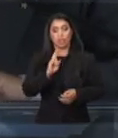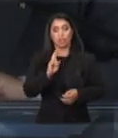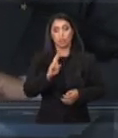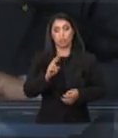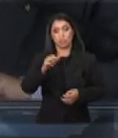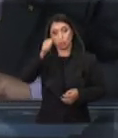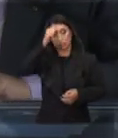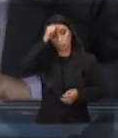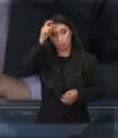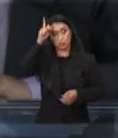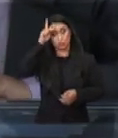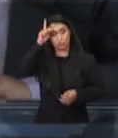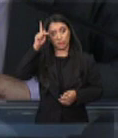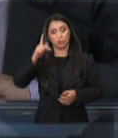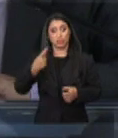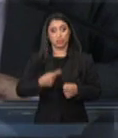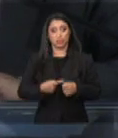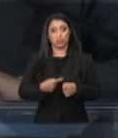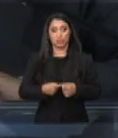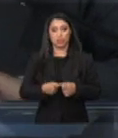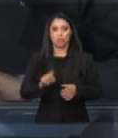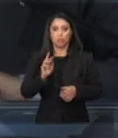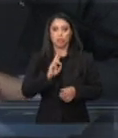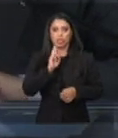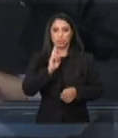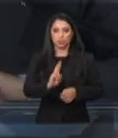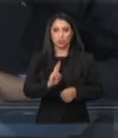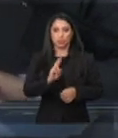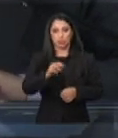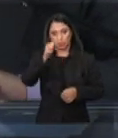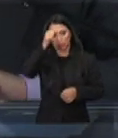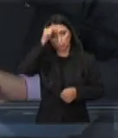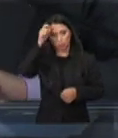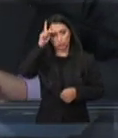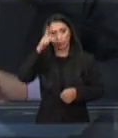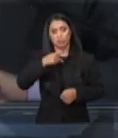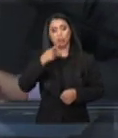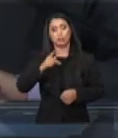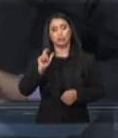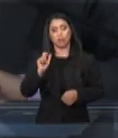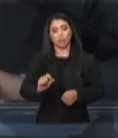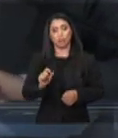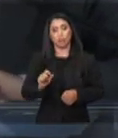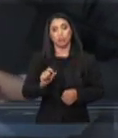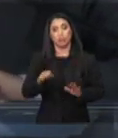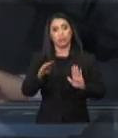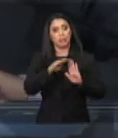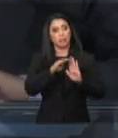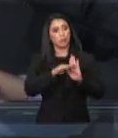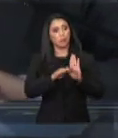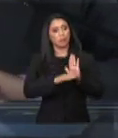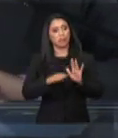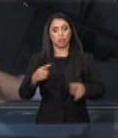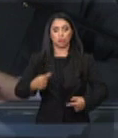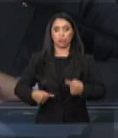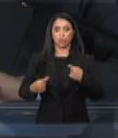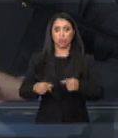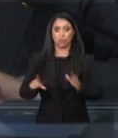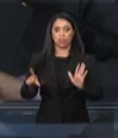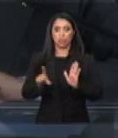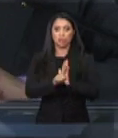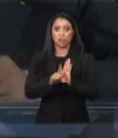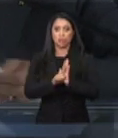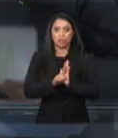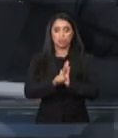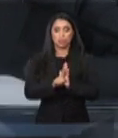da minha cidade e uma das respostas do prefeito nas respostas ele diz assim que a pautada a política pautada na legislação